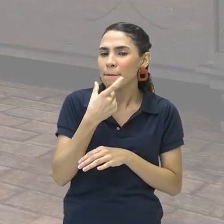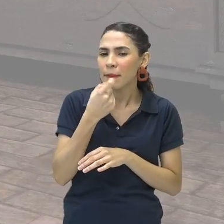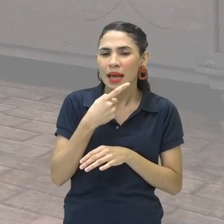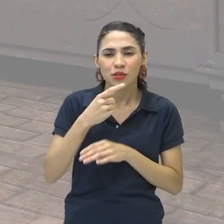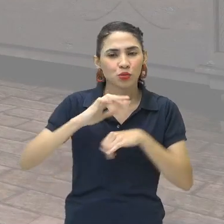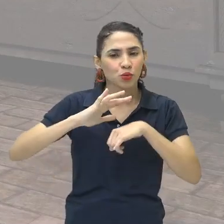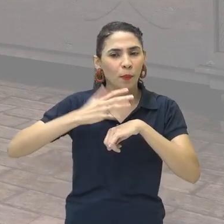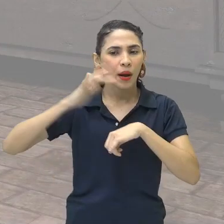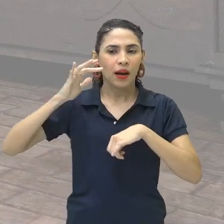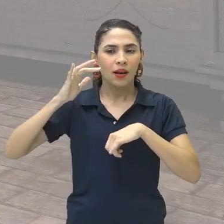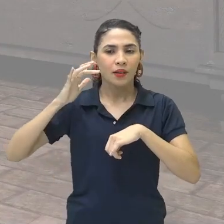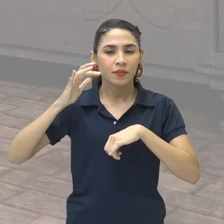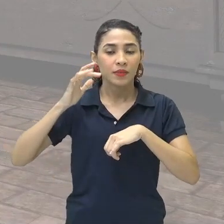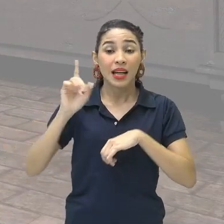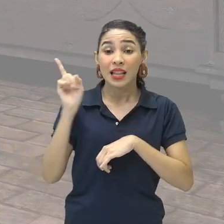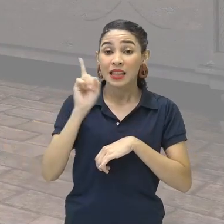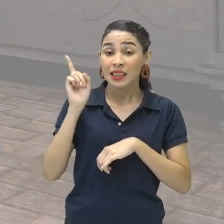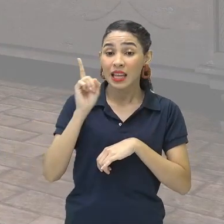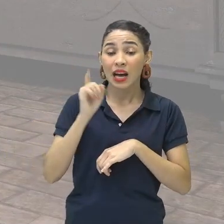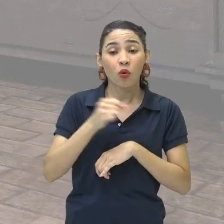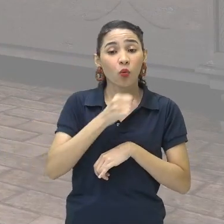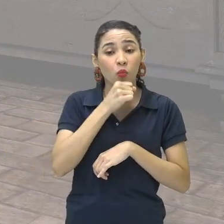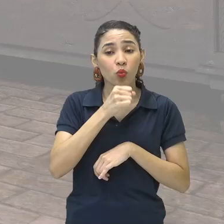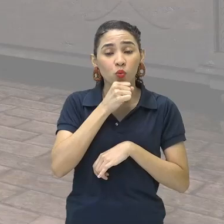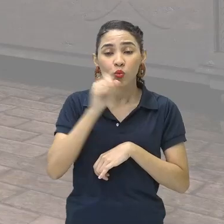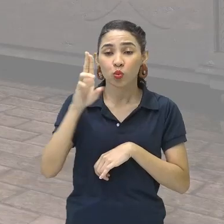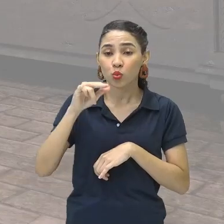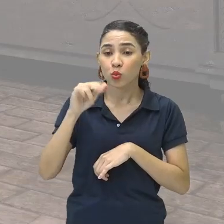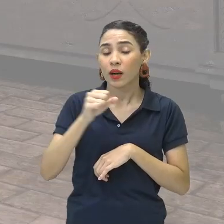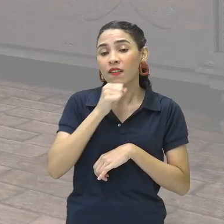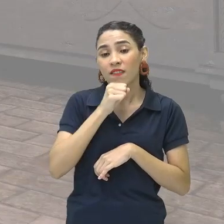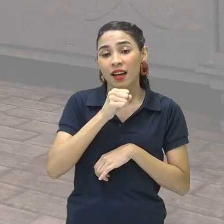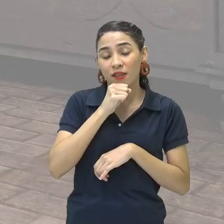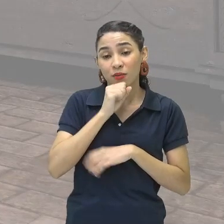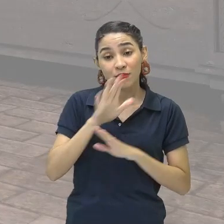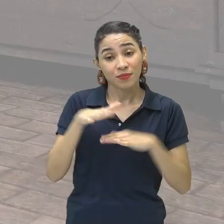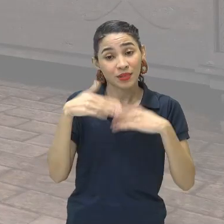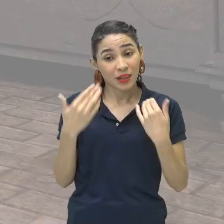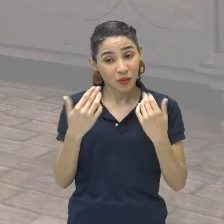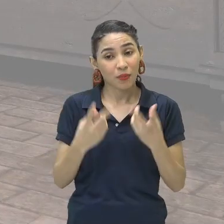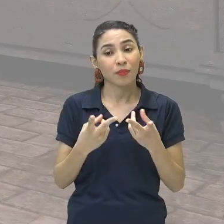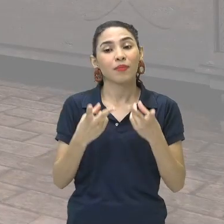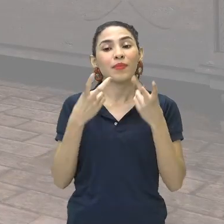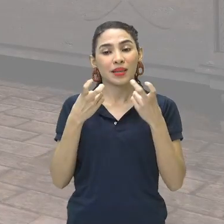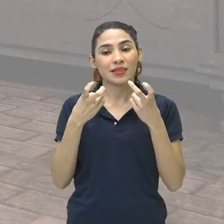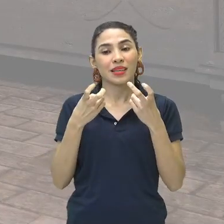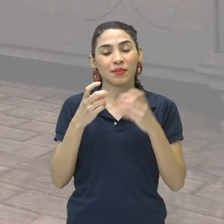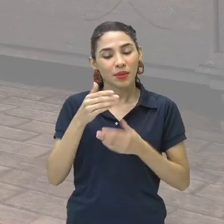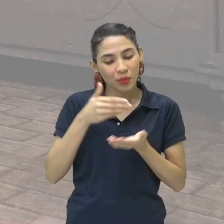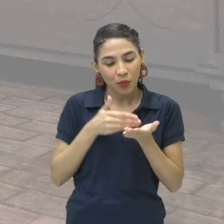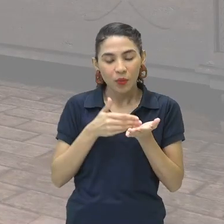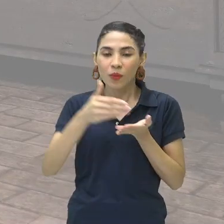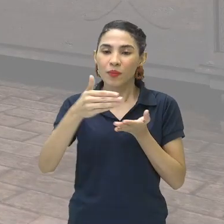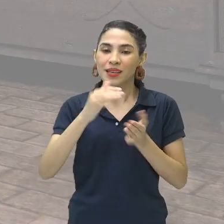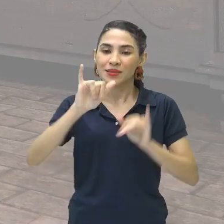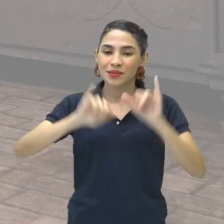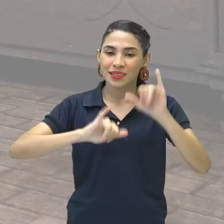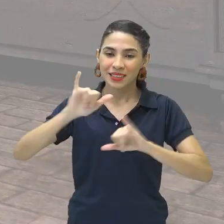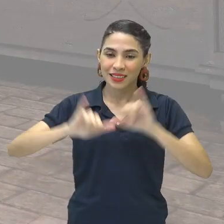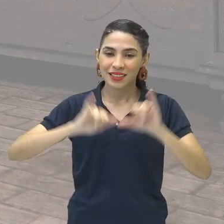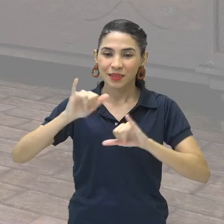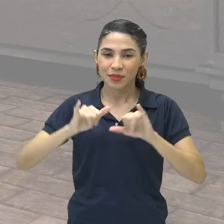para não envelhecer. E aí a gente percebe que foi o início da química